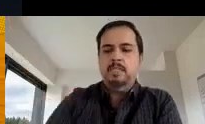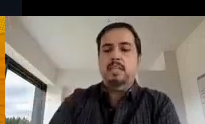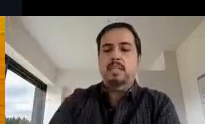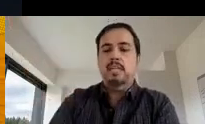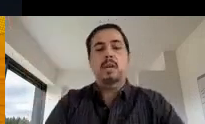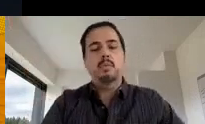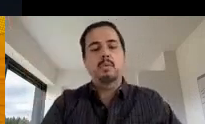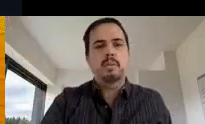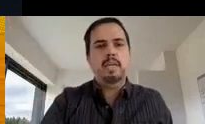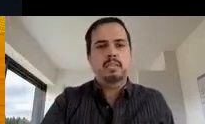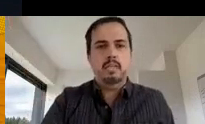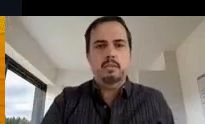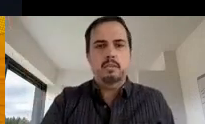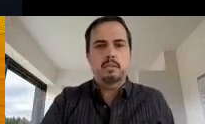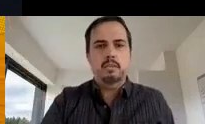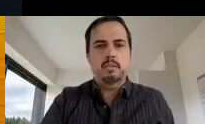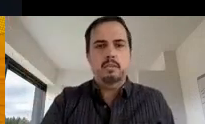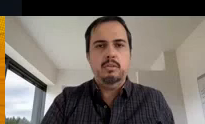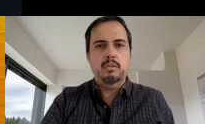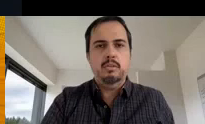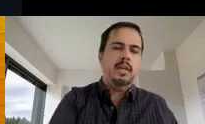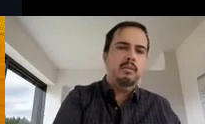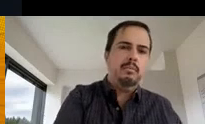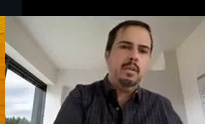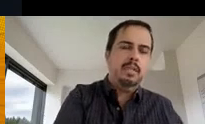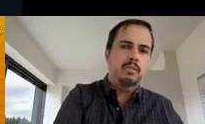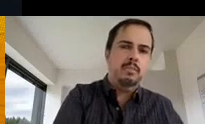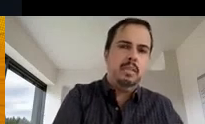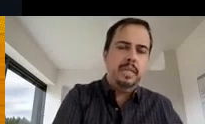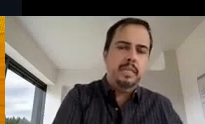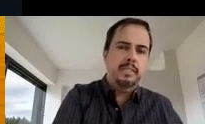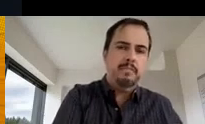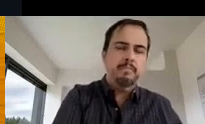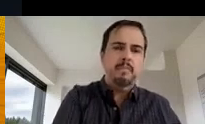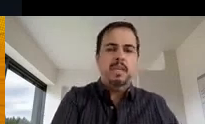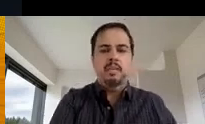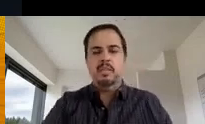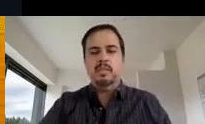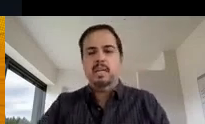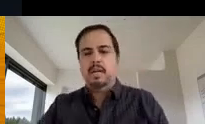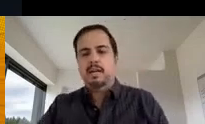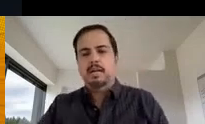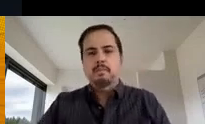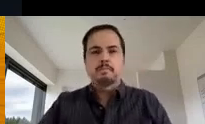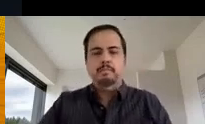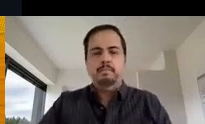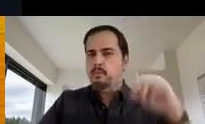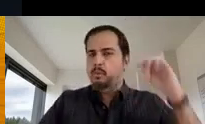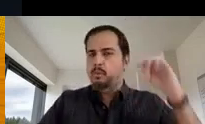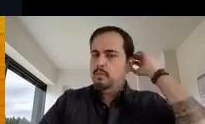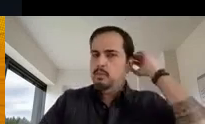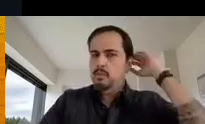está, você tem que calcular muito bem esse risco. Se você trabalha na contabilidade de uma grande empresa e você